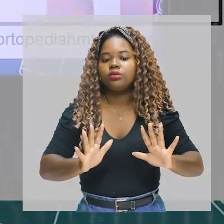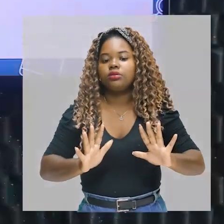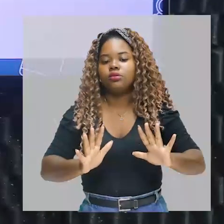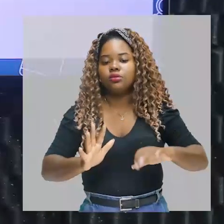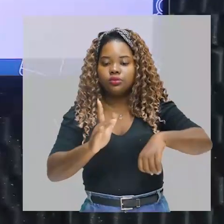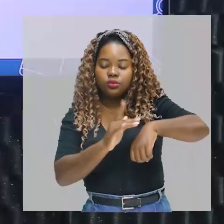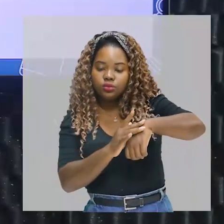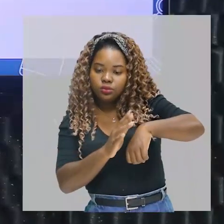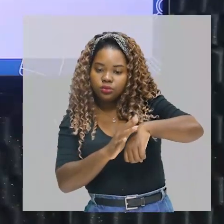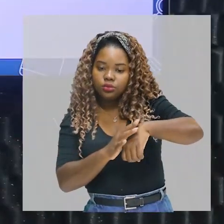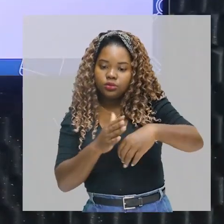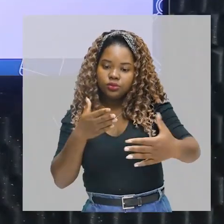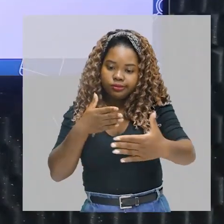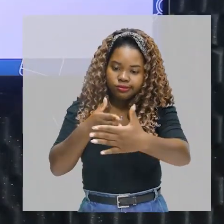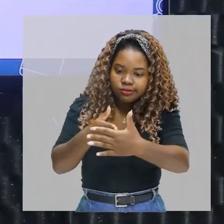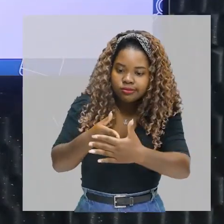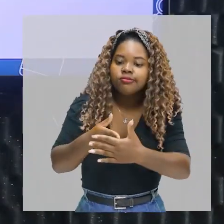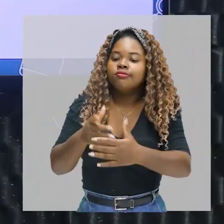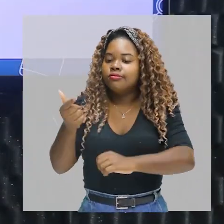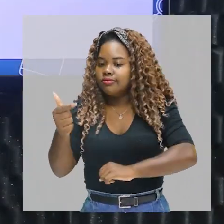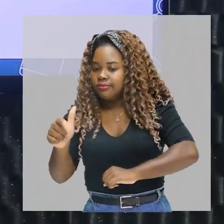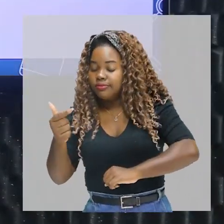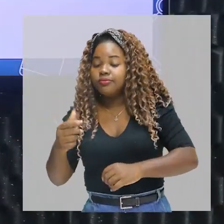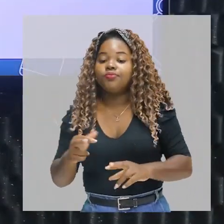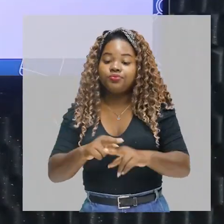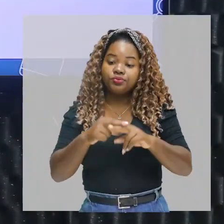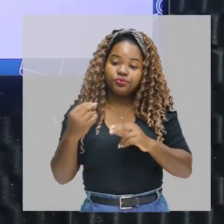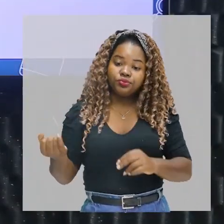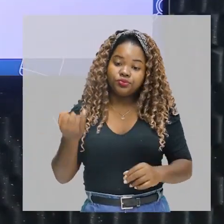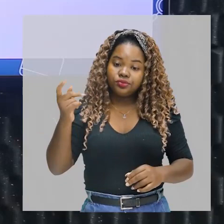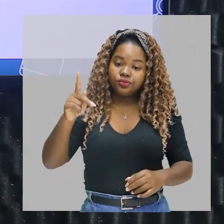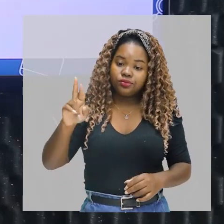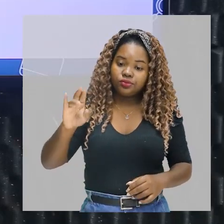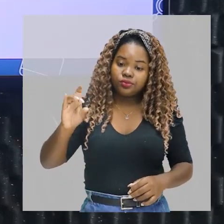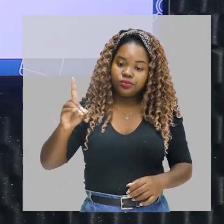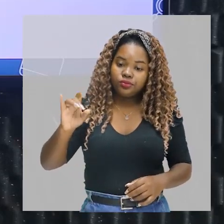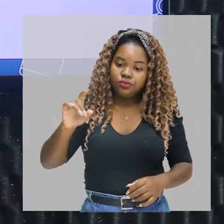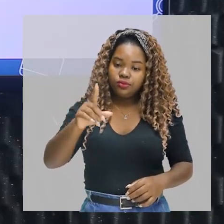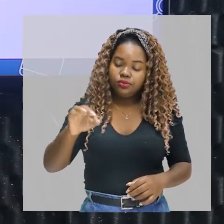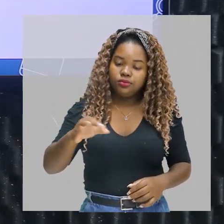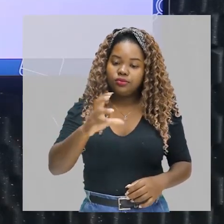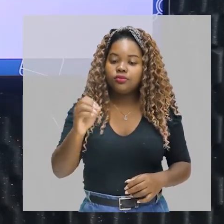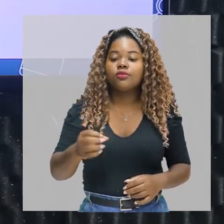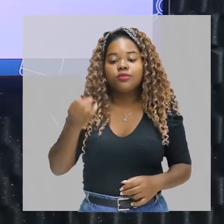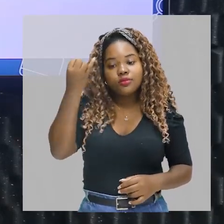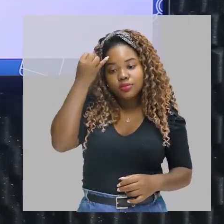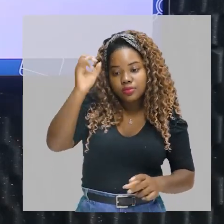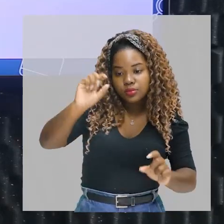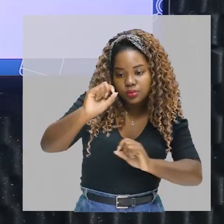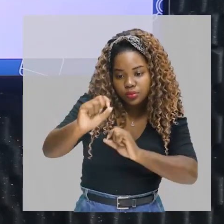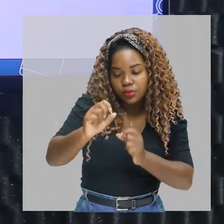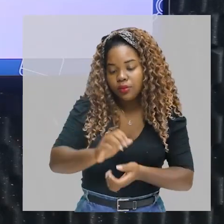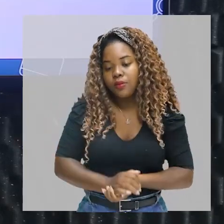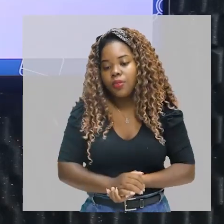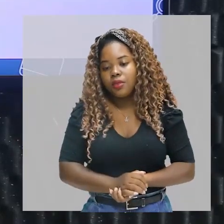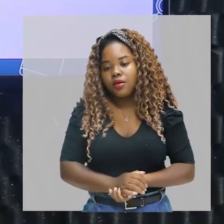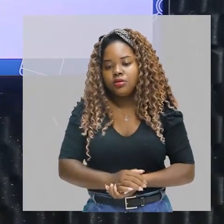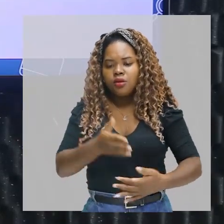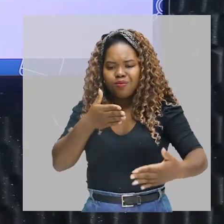continuidade. Então, por isso eu falei da importância da periodização. Nós devemos evitar